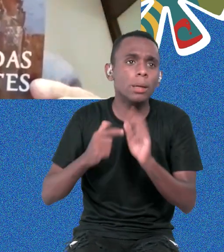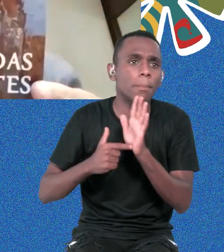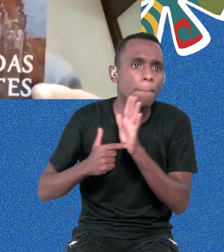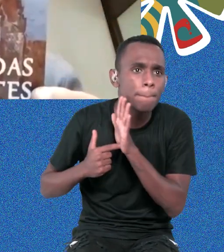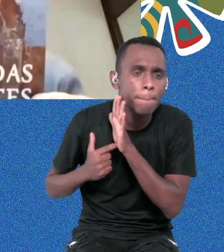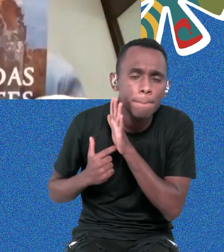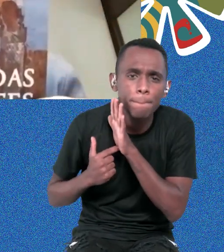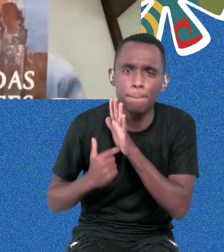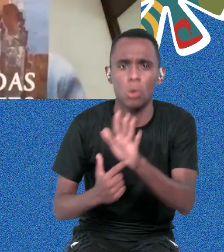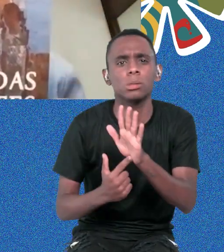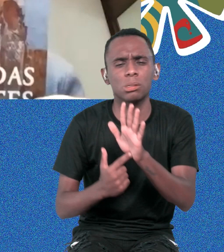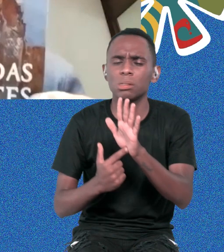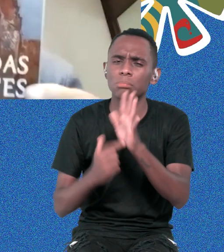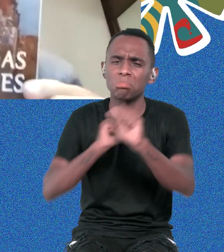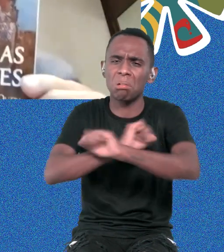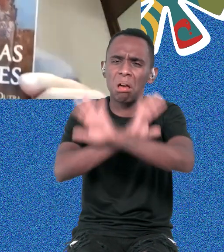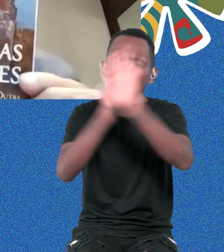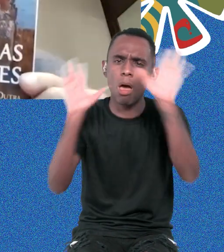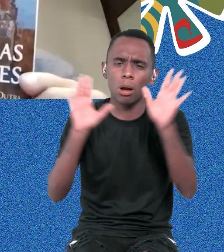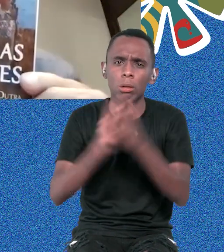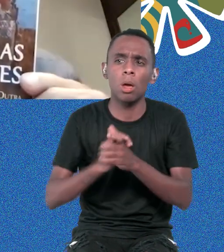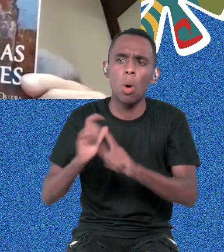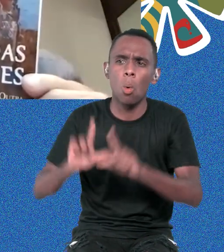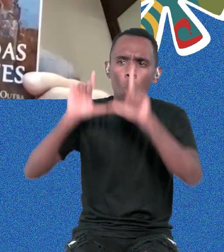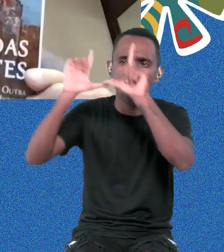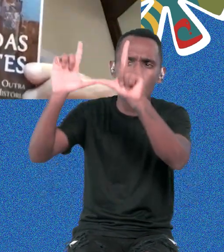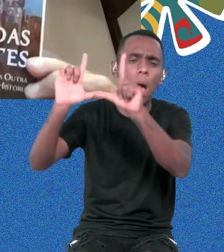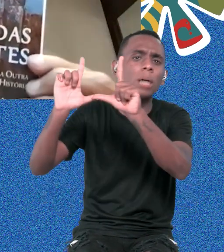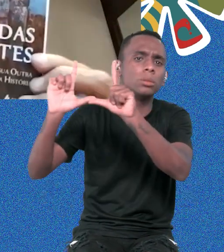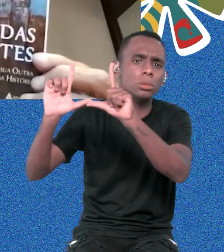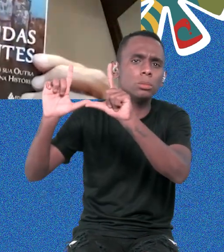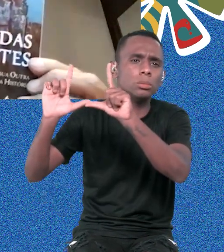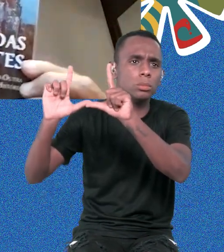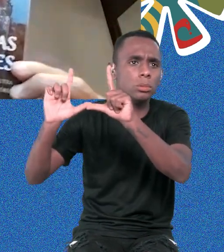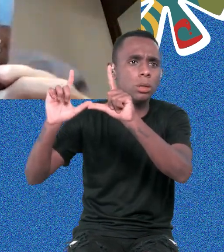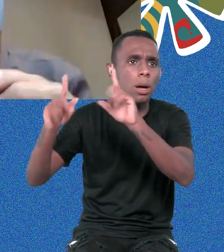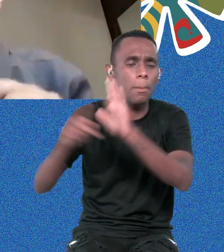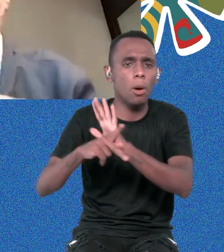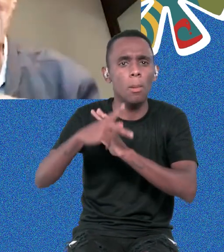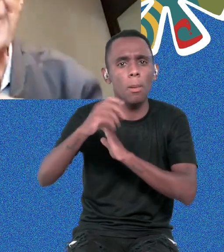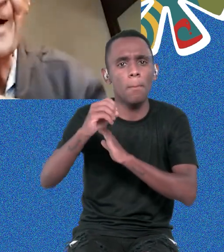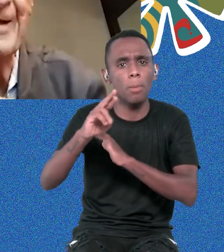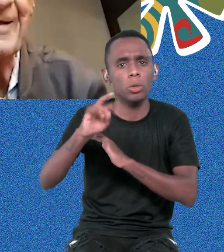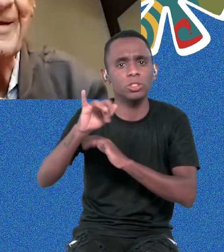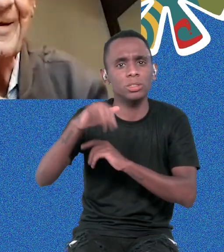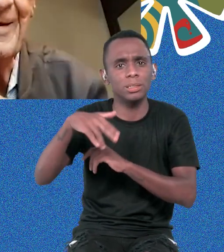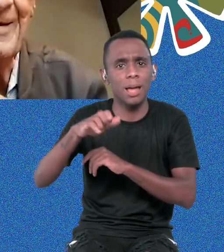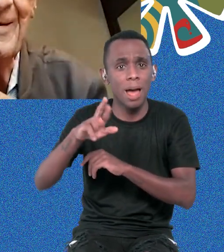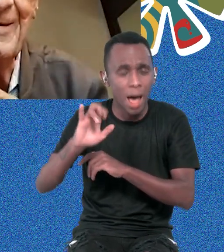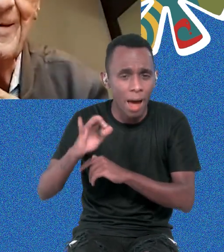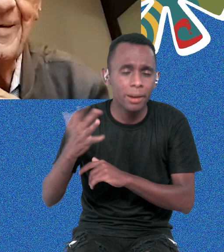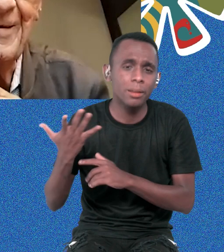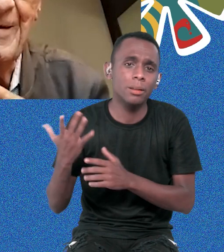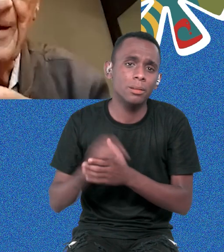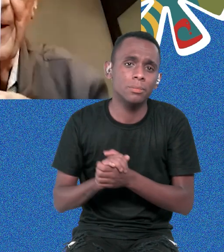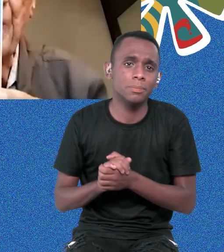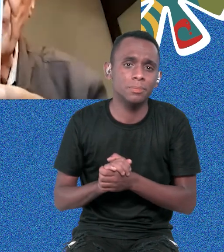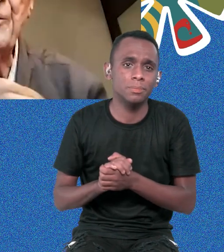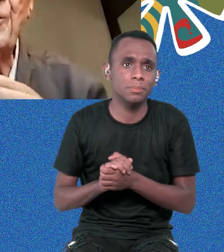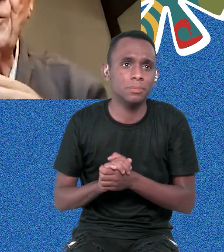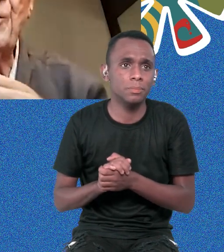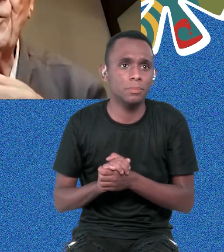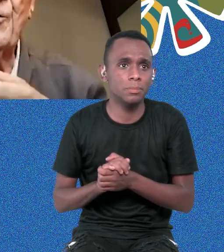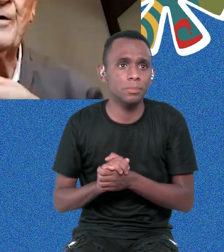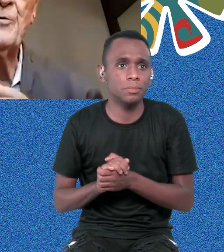Que mostra bem. É um quadro do Do Portinari. Portinari, não é